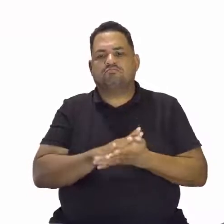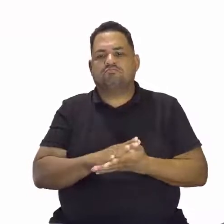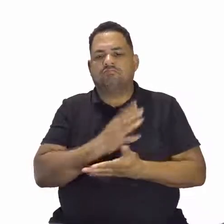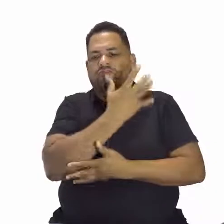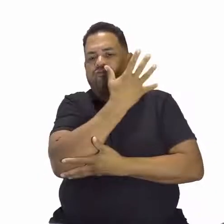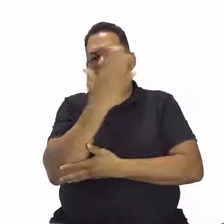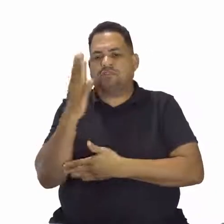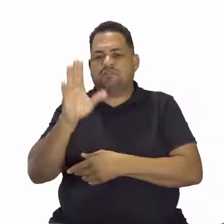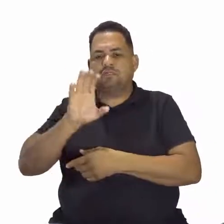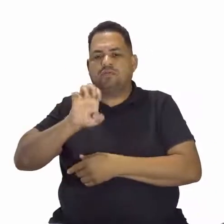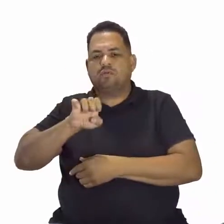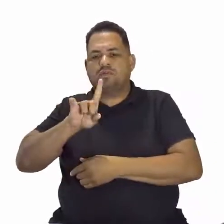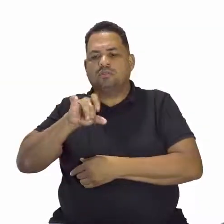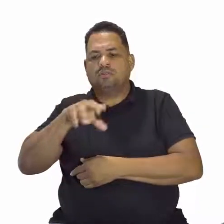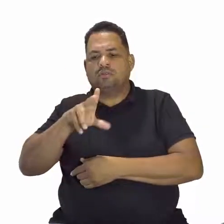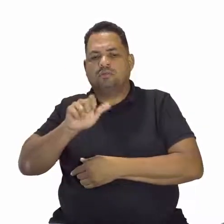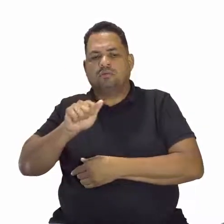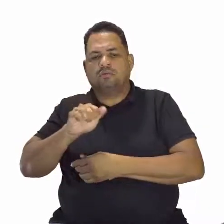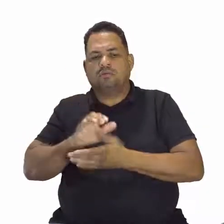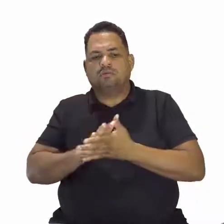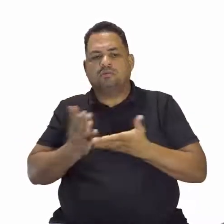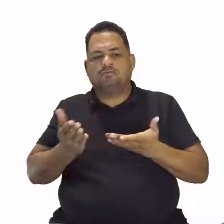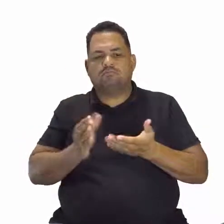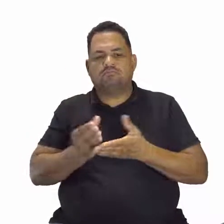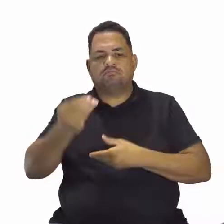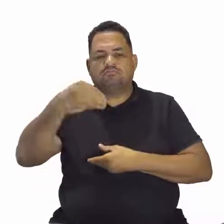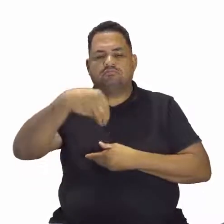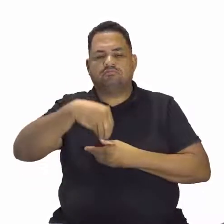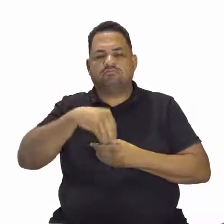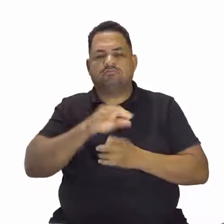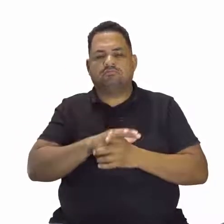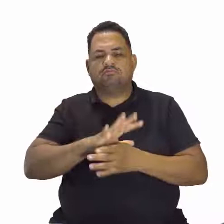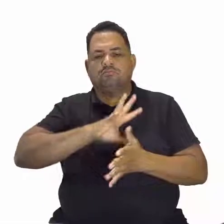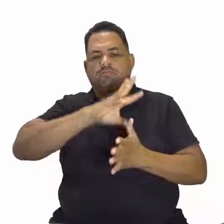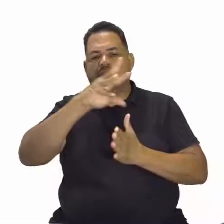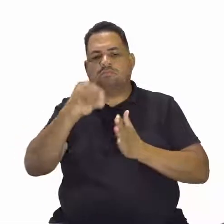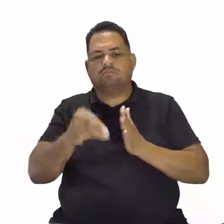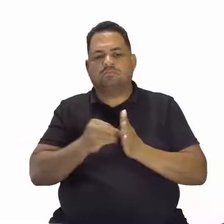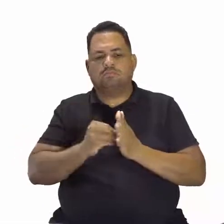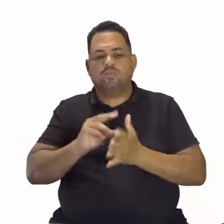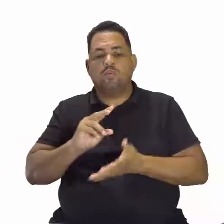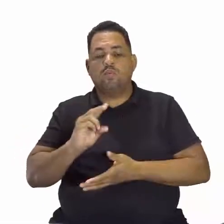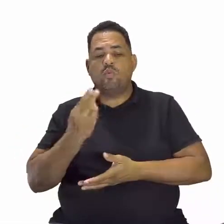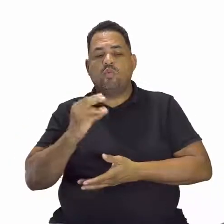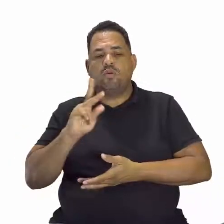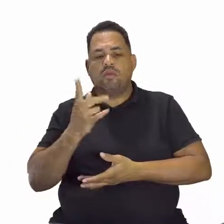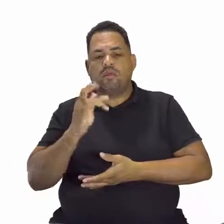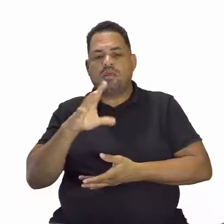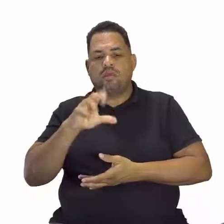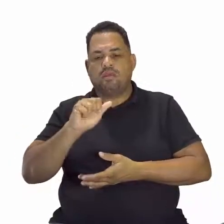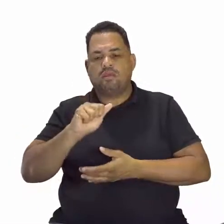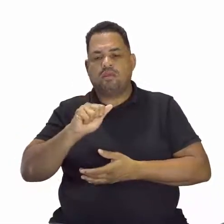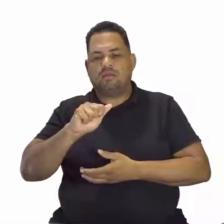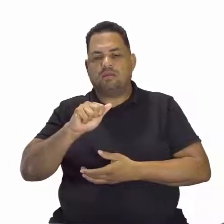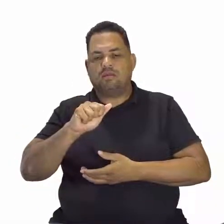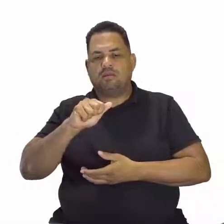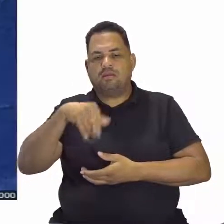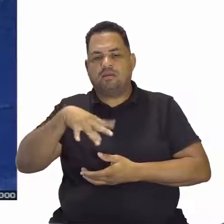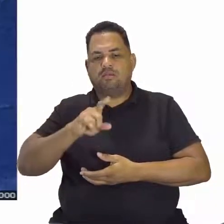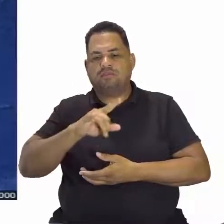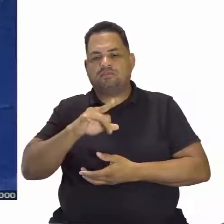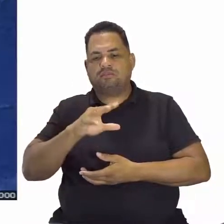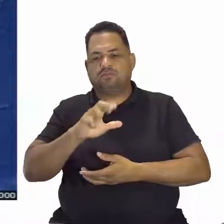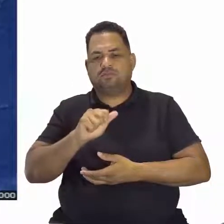de floresta equatorial da Amazônia ou Ileia amazônica, né? E aqui para